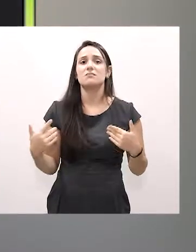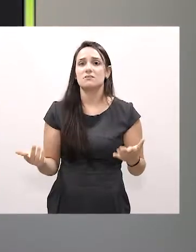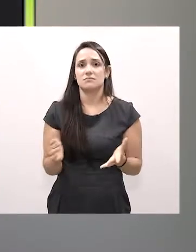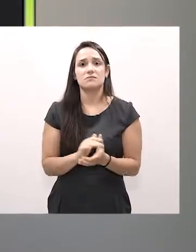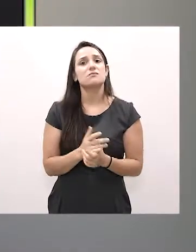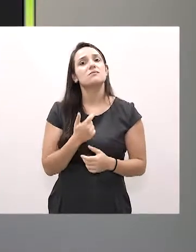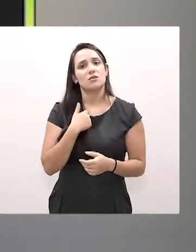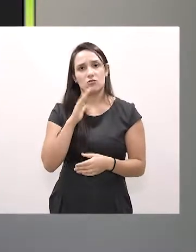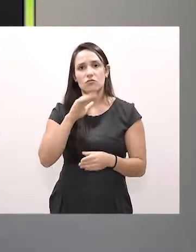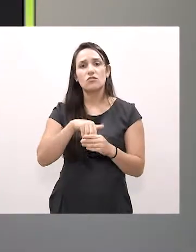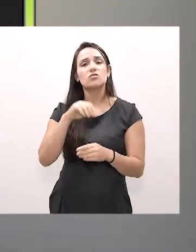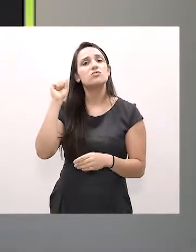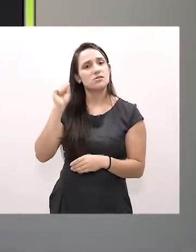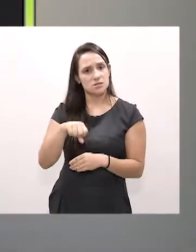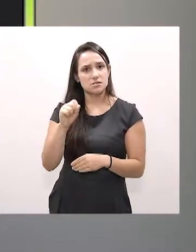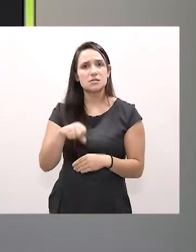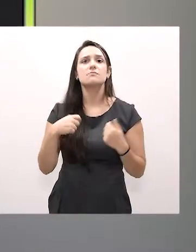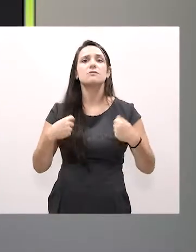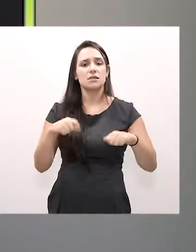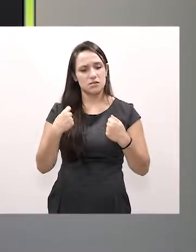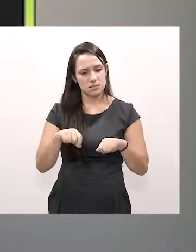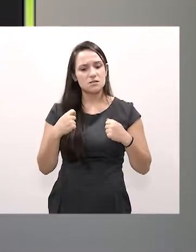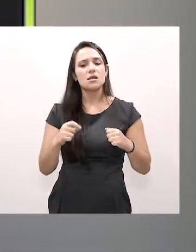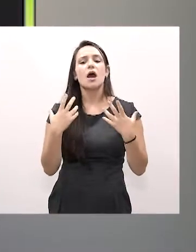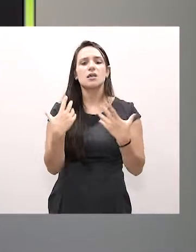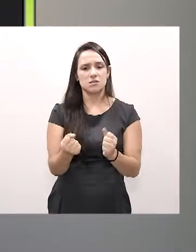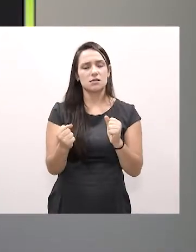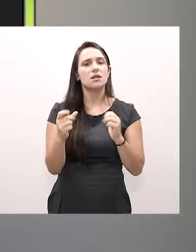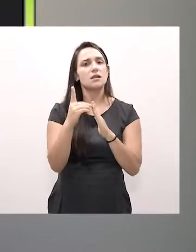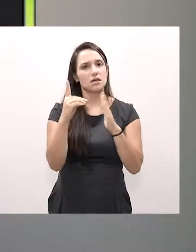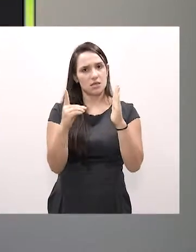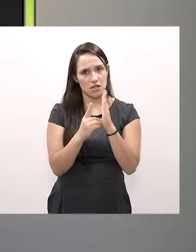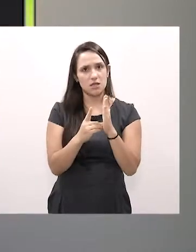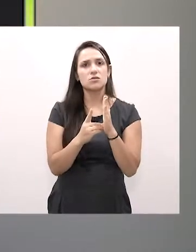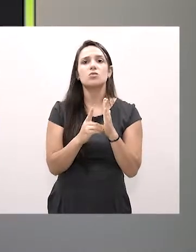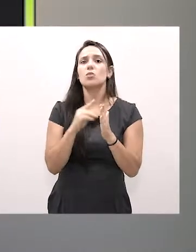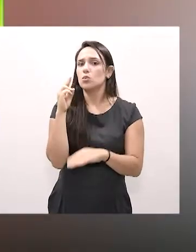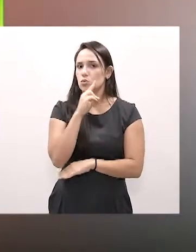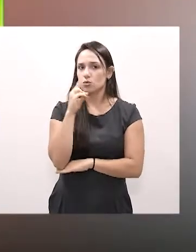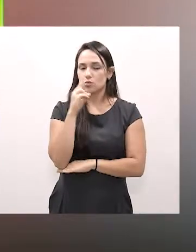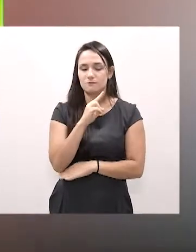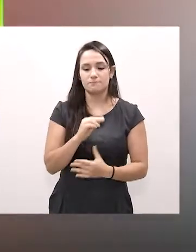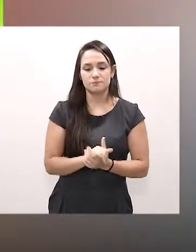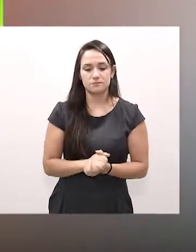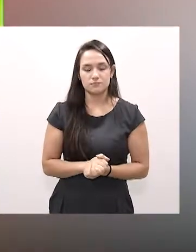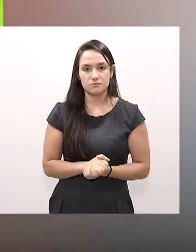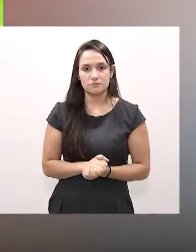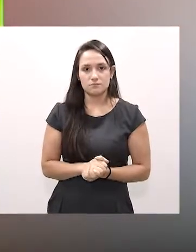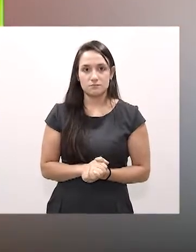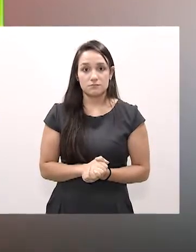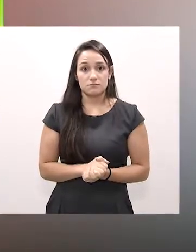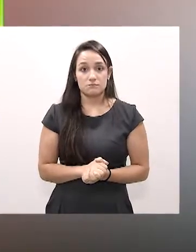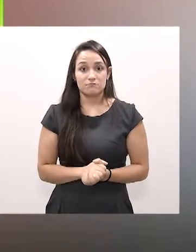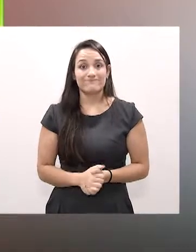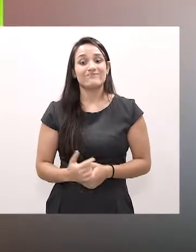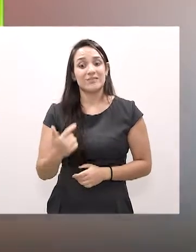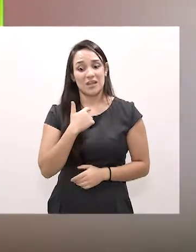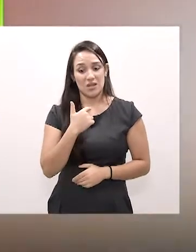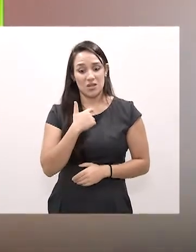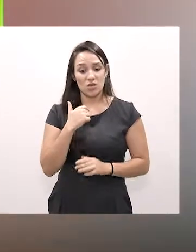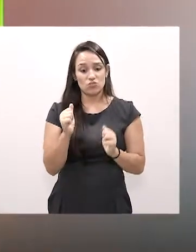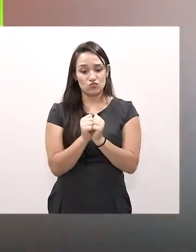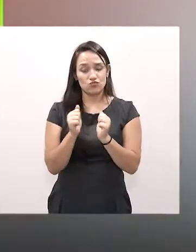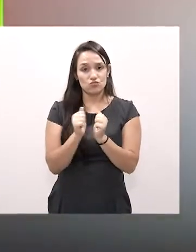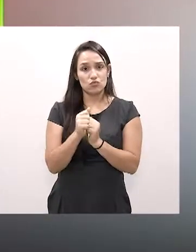infelizmente. Então, eu voto sim, sou favorável ao decreto de calamidade pública. Eu estava junto com o